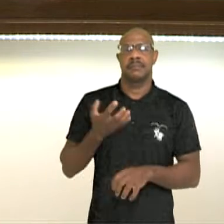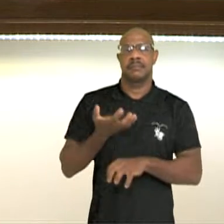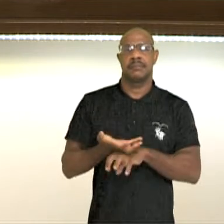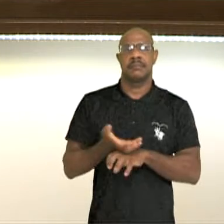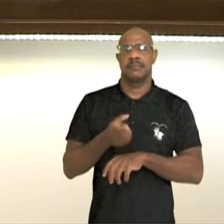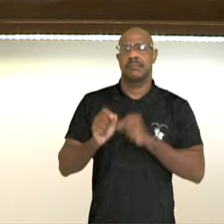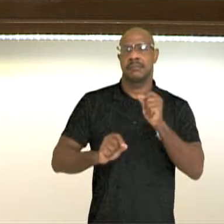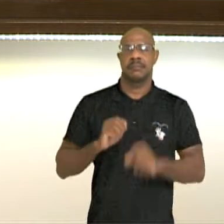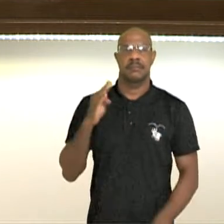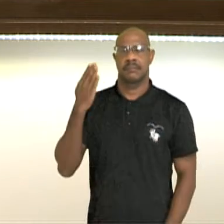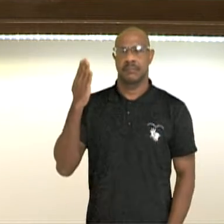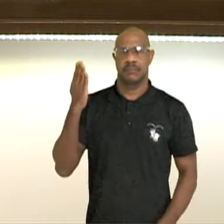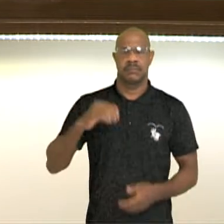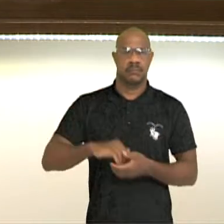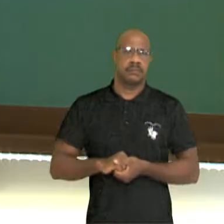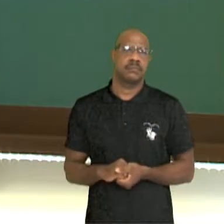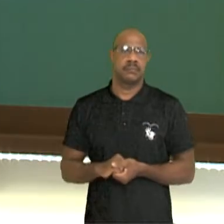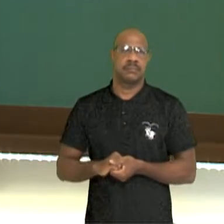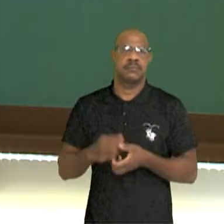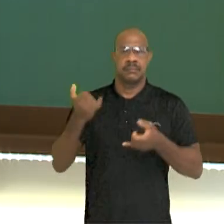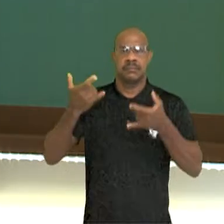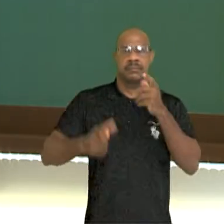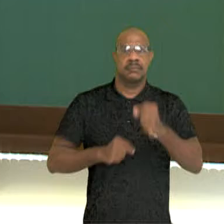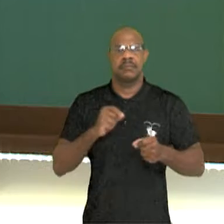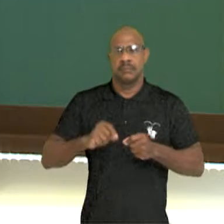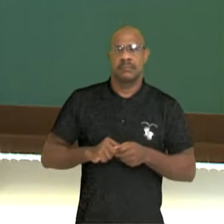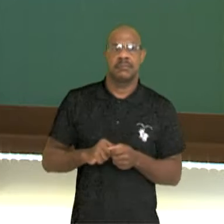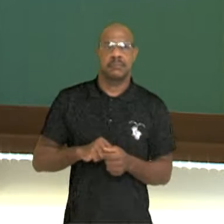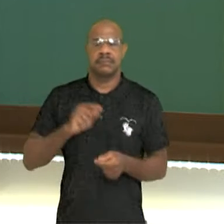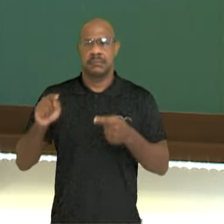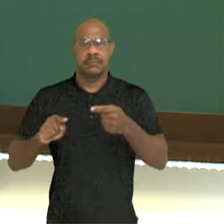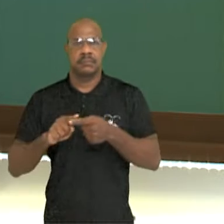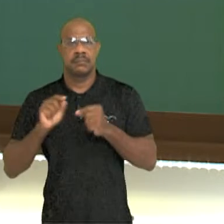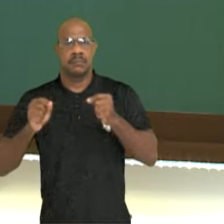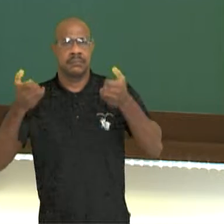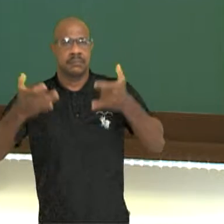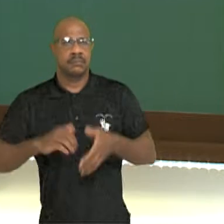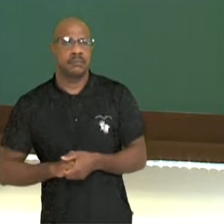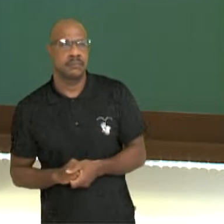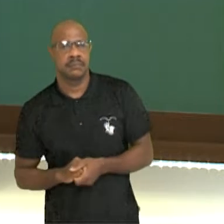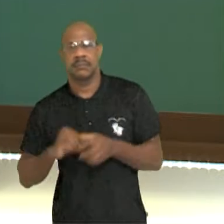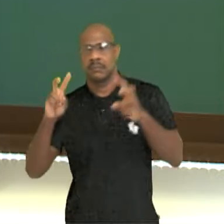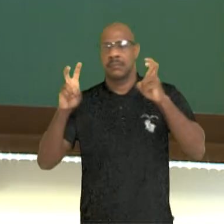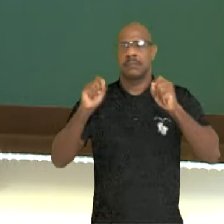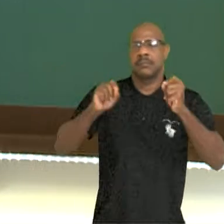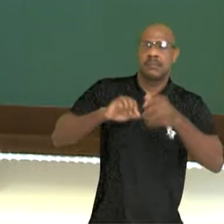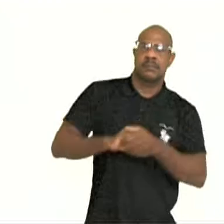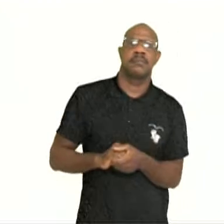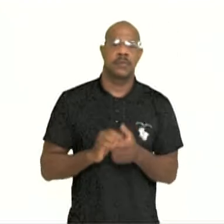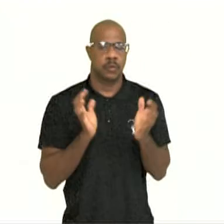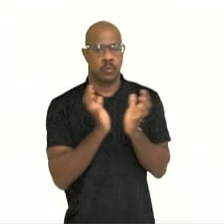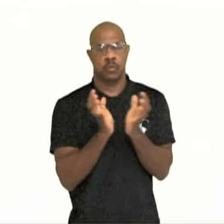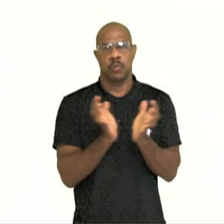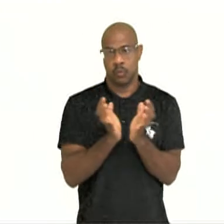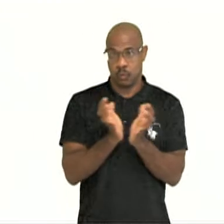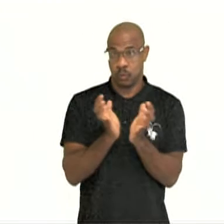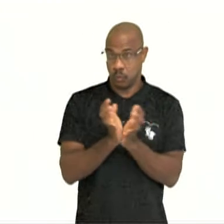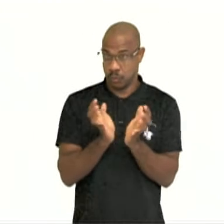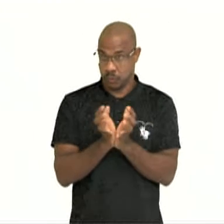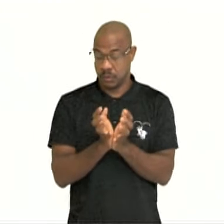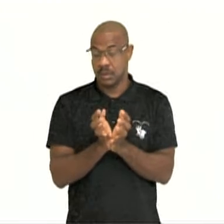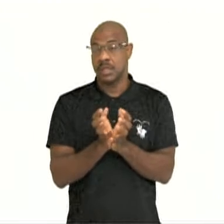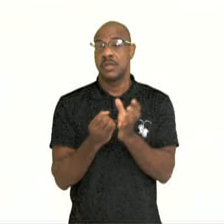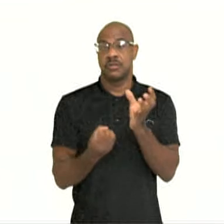Plante, Angiospermas. Então vamos aos objetivos da aula. Conhecer o grupo de plantas mais diverso,